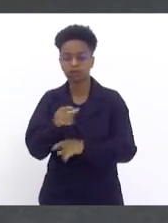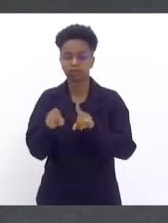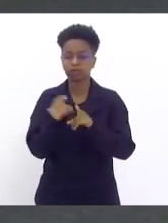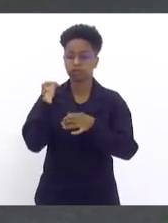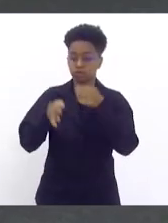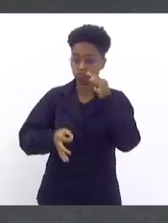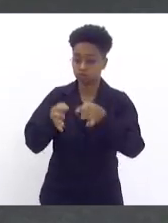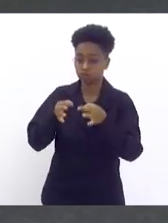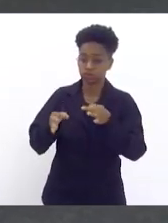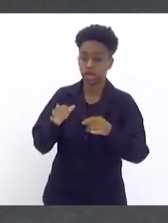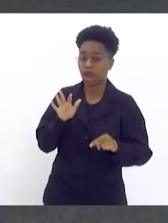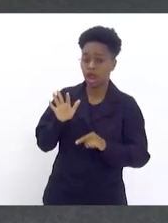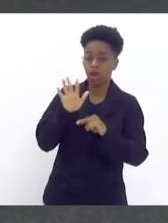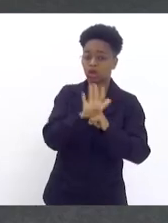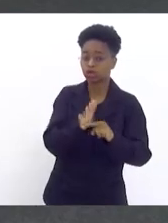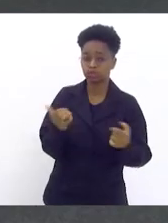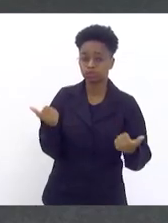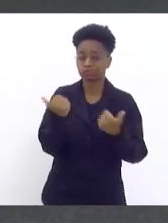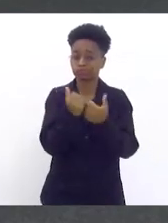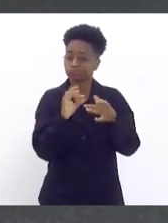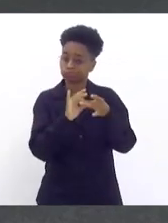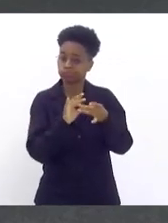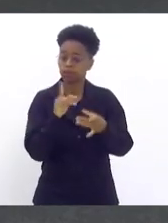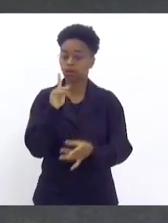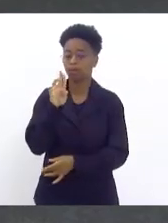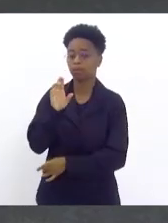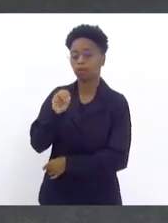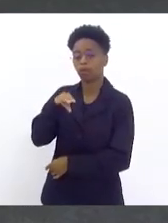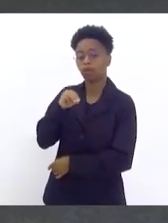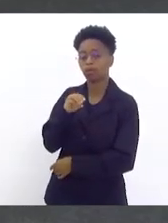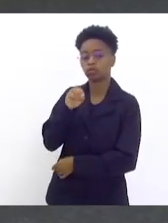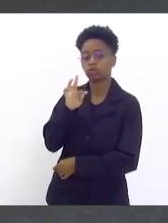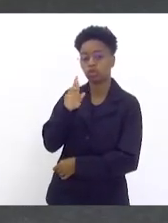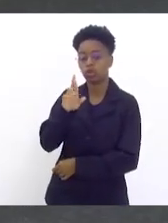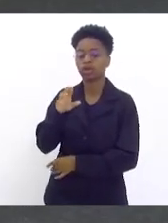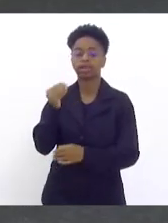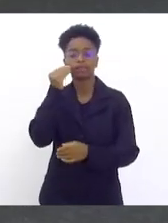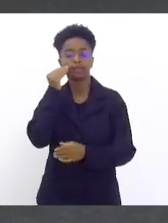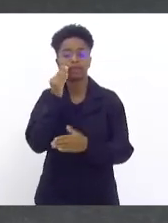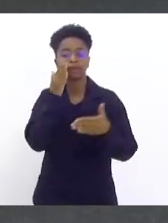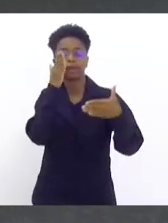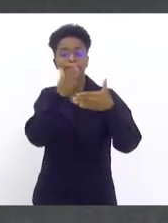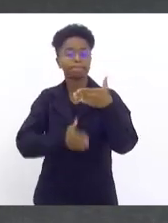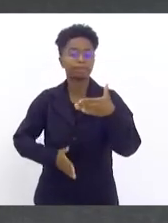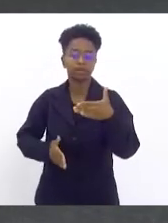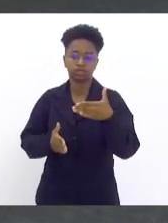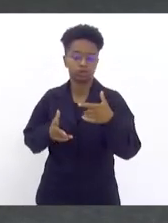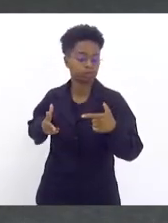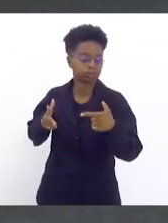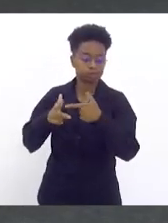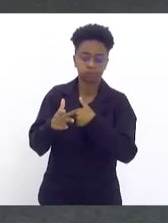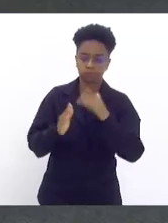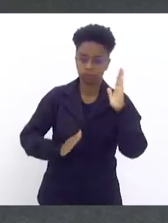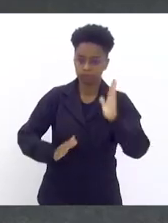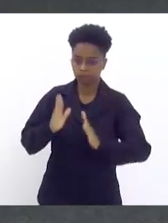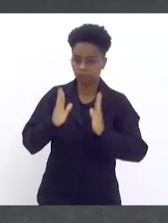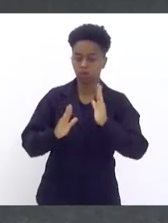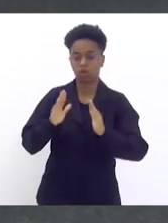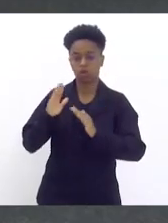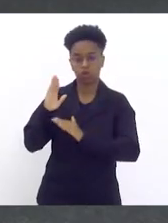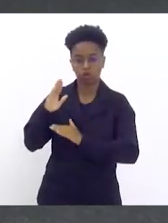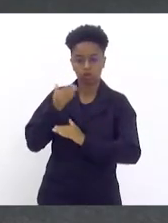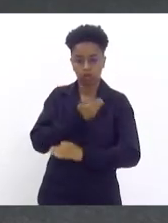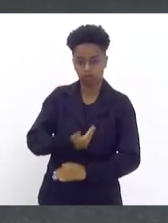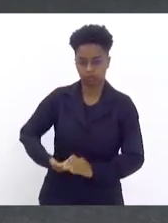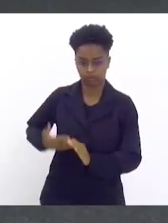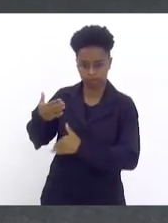foi colaborador do promotor com o objetivo de interromper um ciclo de governo Progressista que